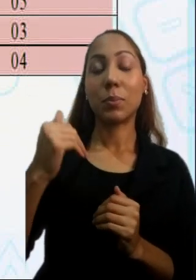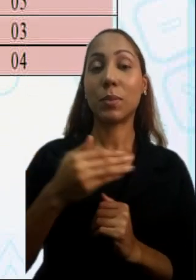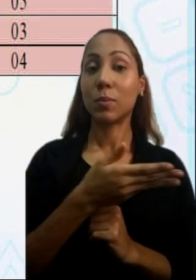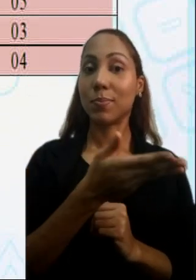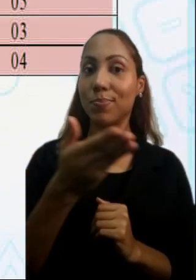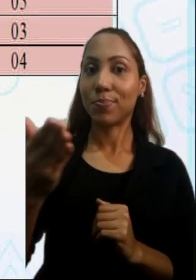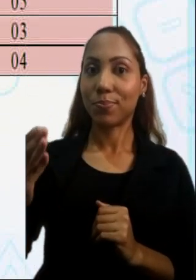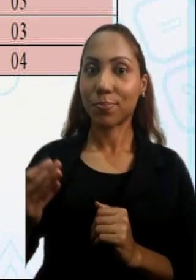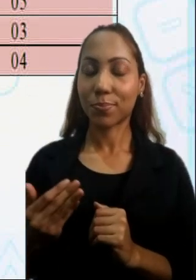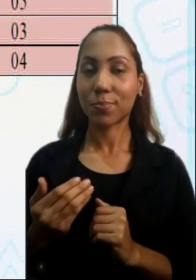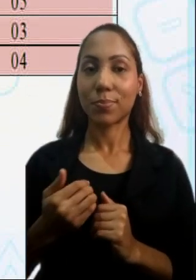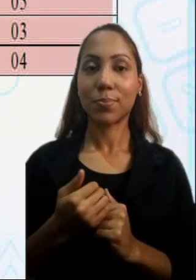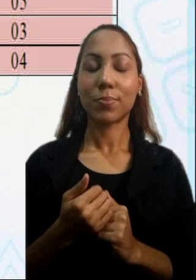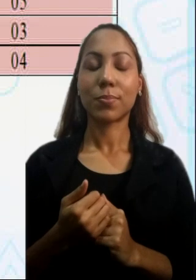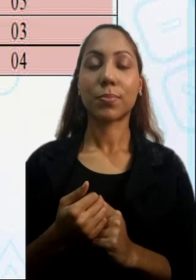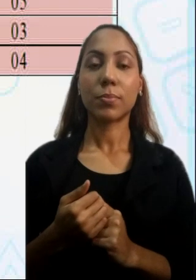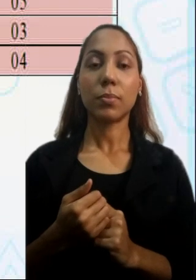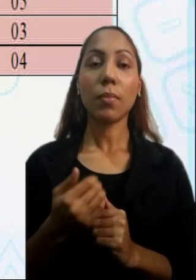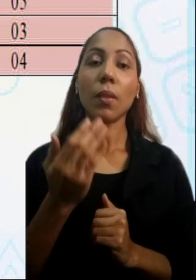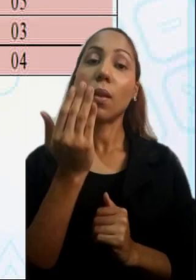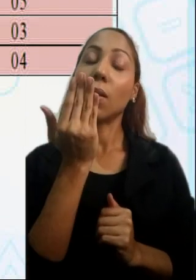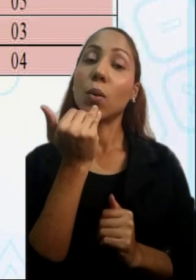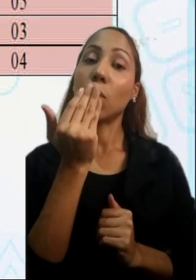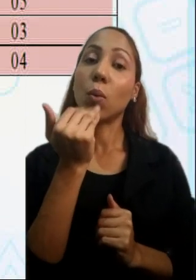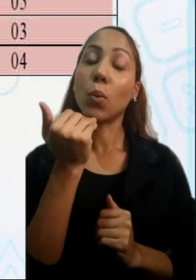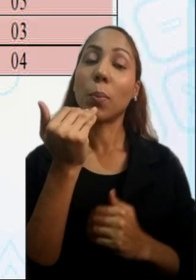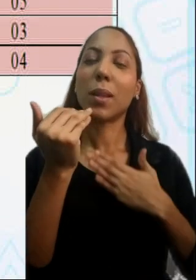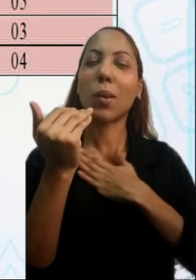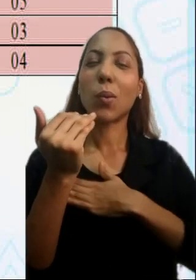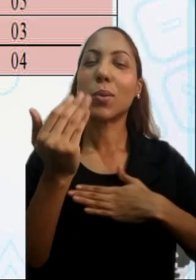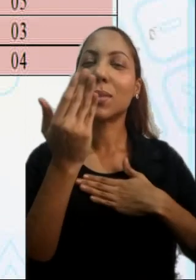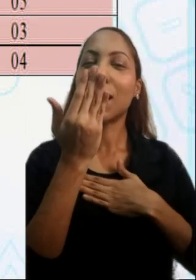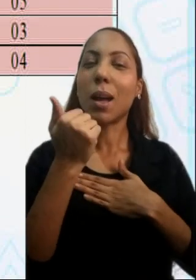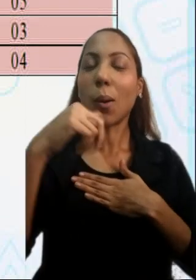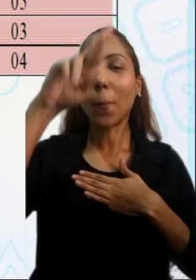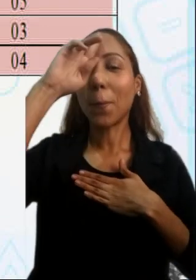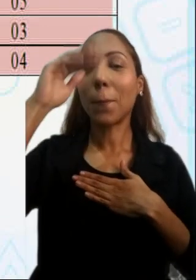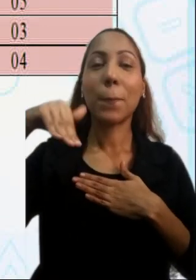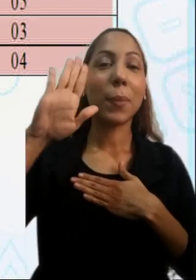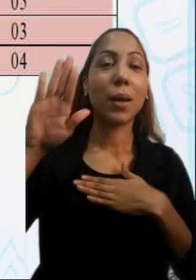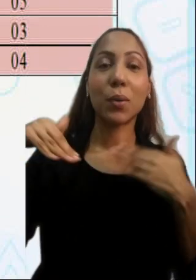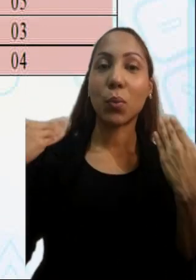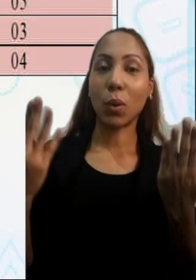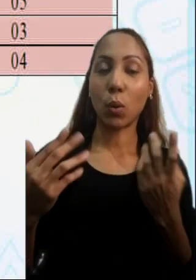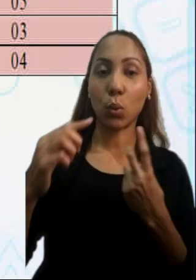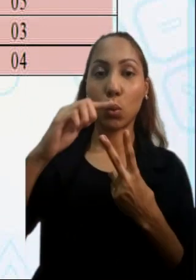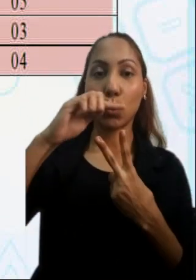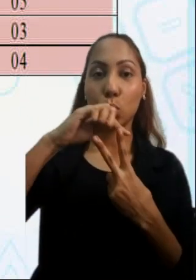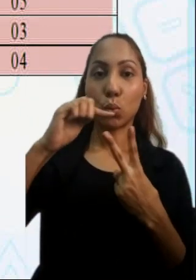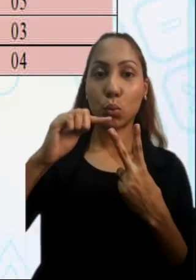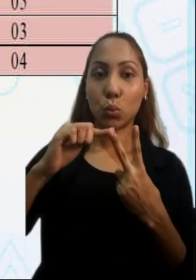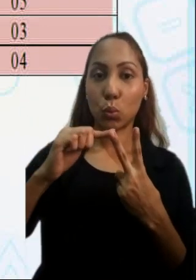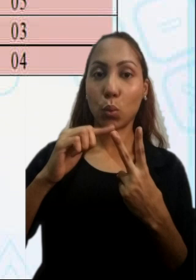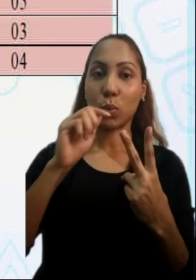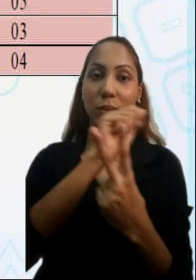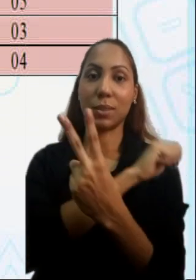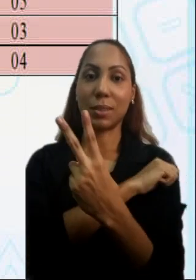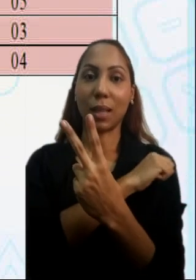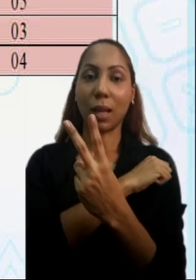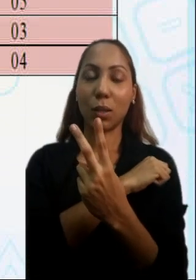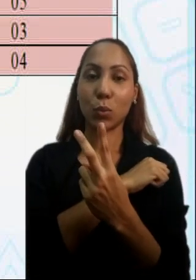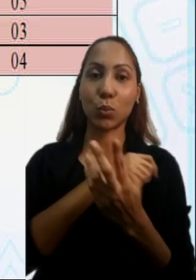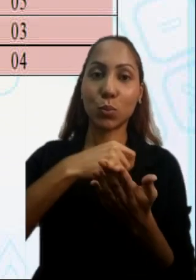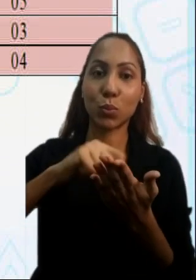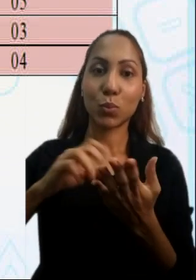turma qual o alimento preferido para o almoço. Então, 2 alunos ficaram responsáveis para colher esses dados entre